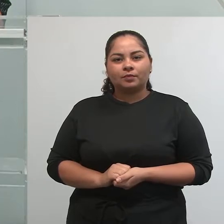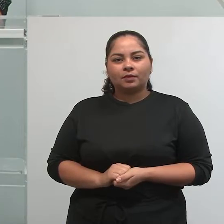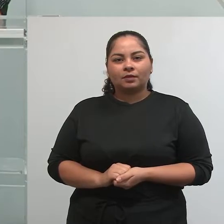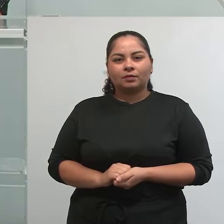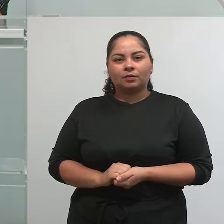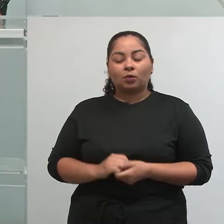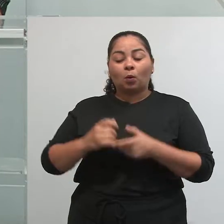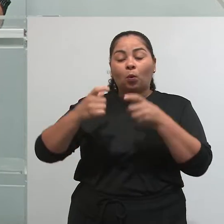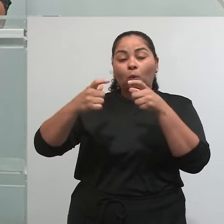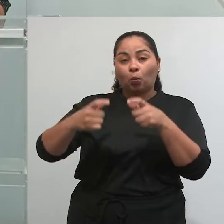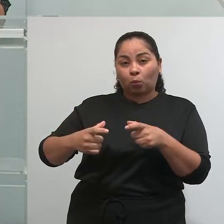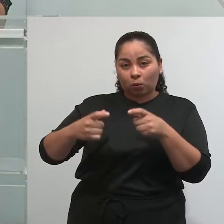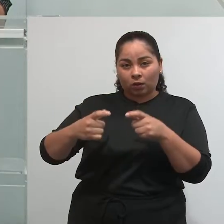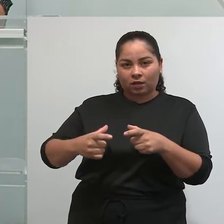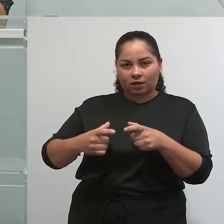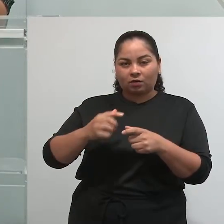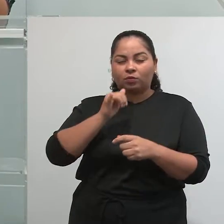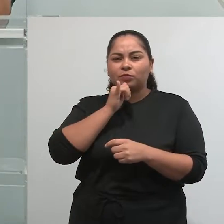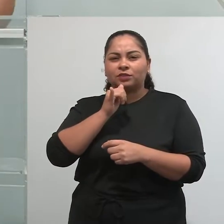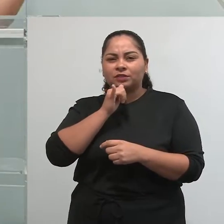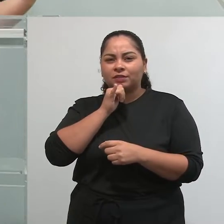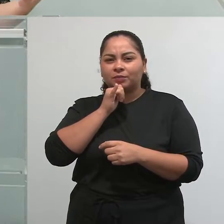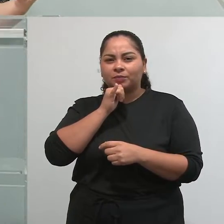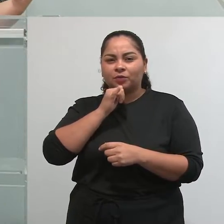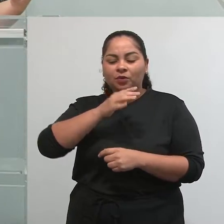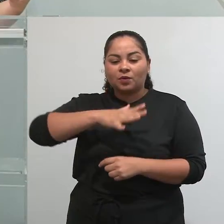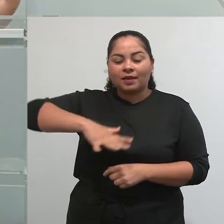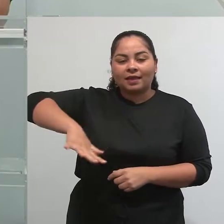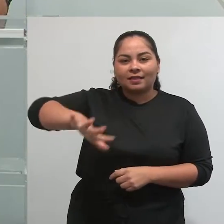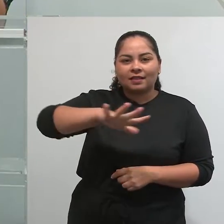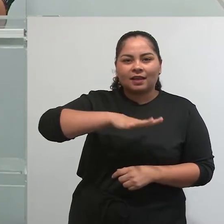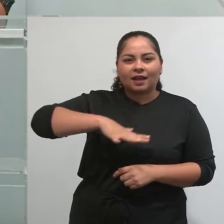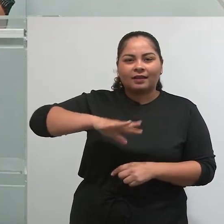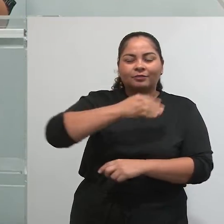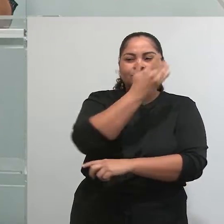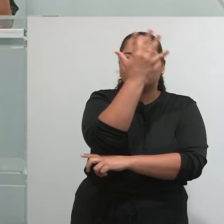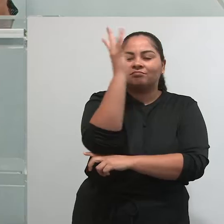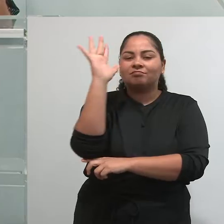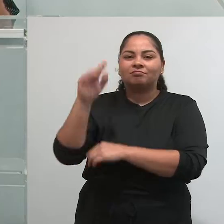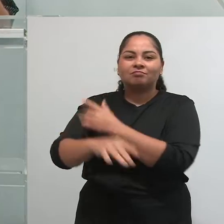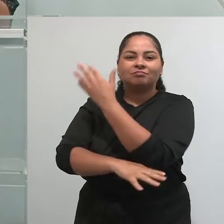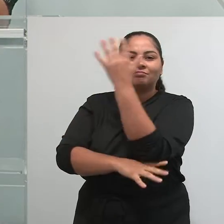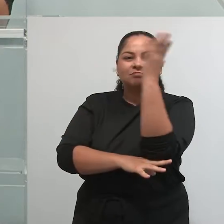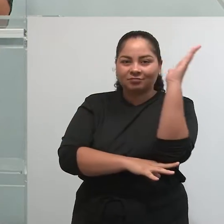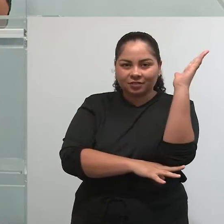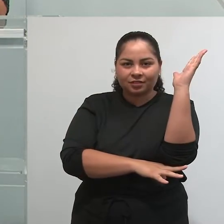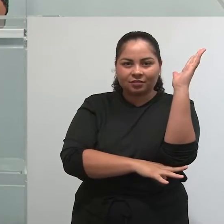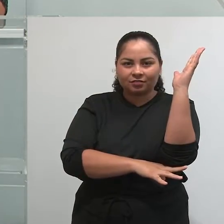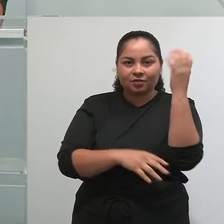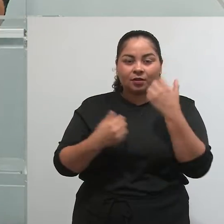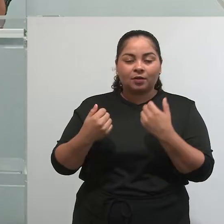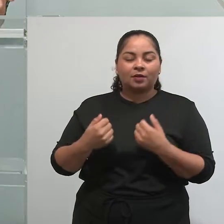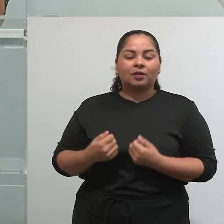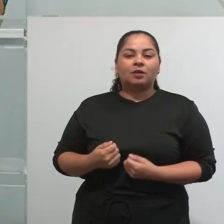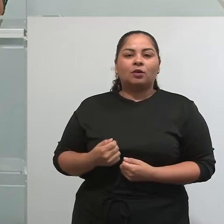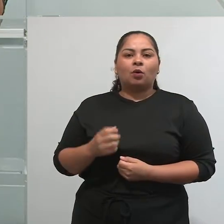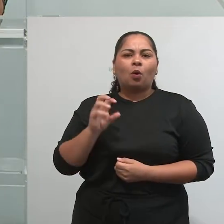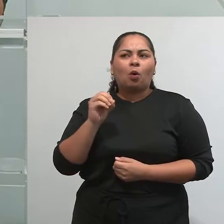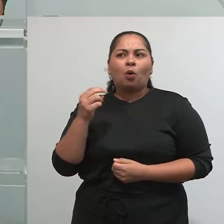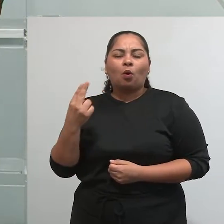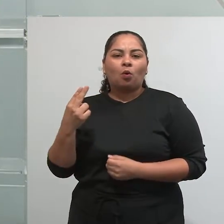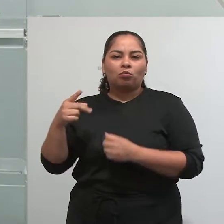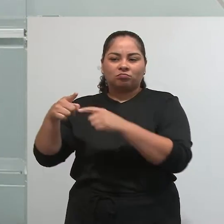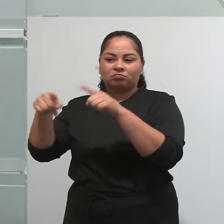é porque se você vai estar num local de ambiente ao ar livre ou de um ambiente fechado, você vai propor atividades ao ar